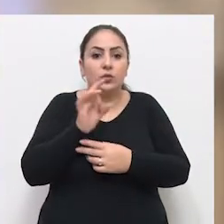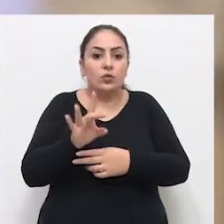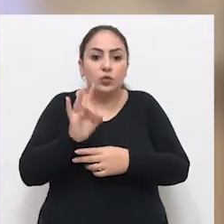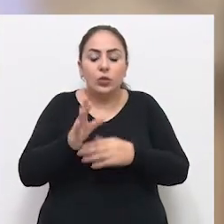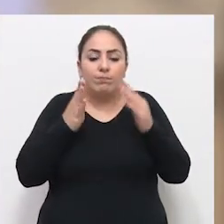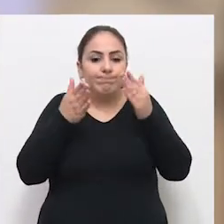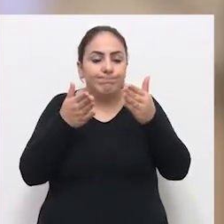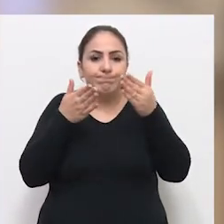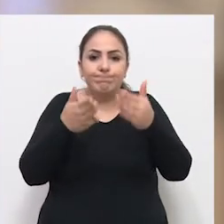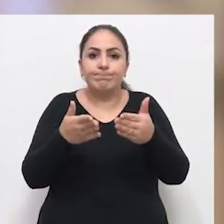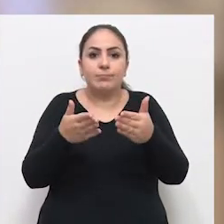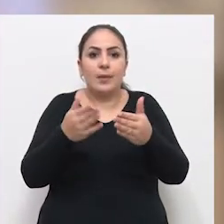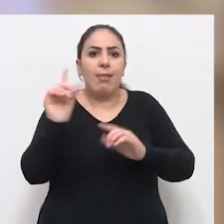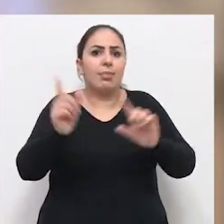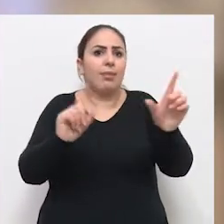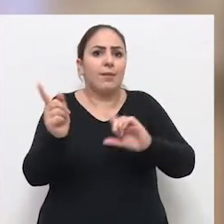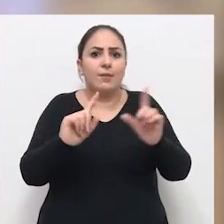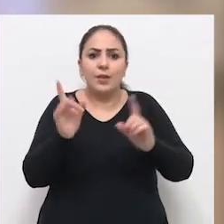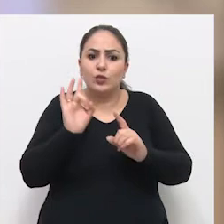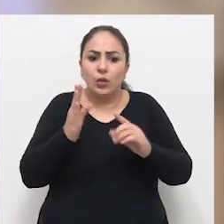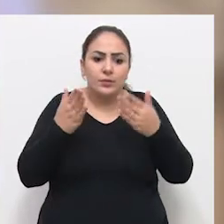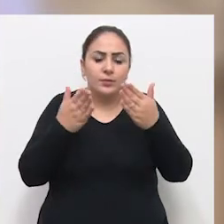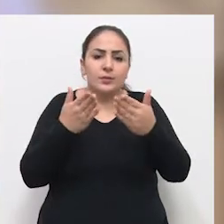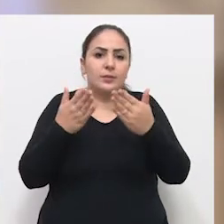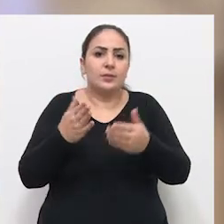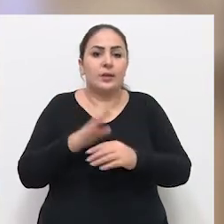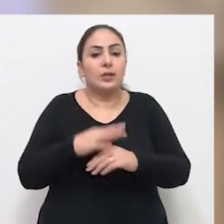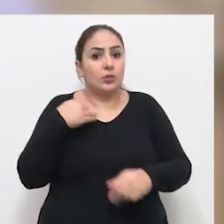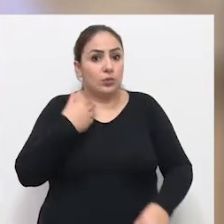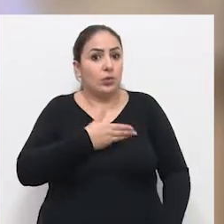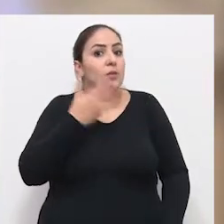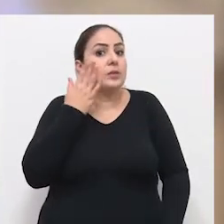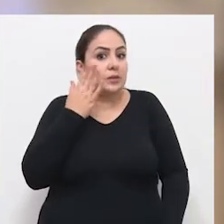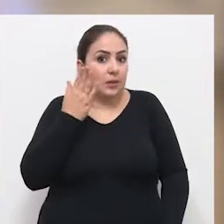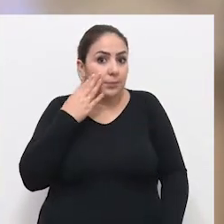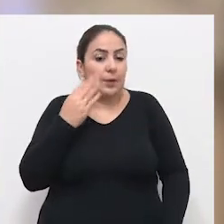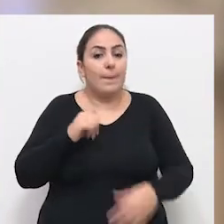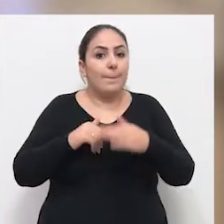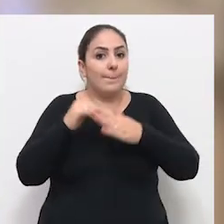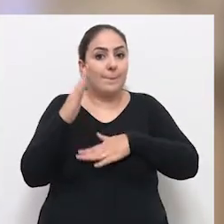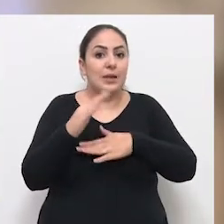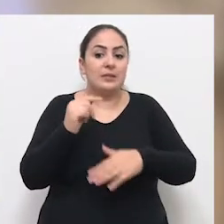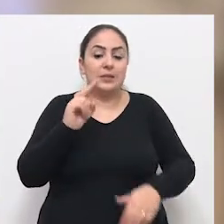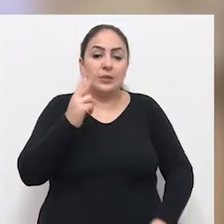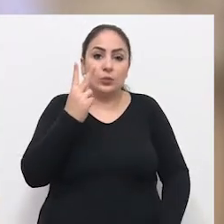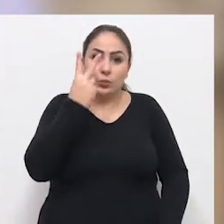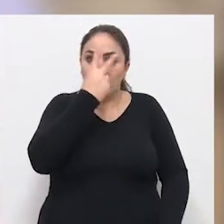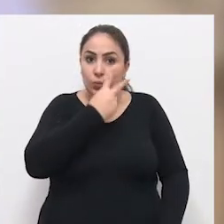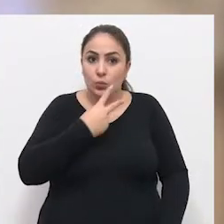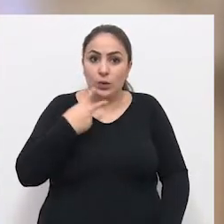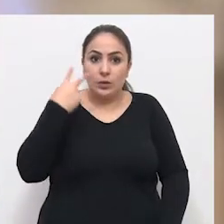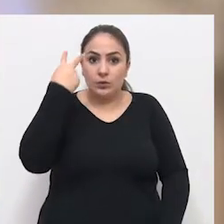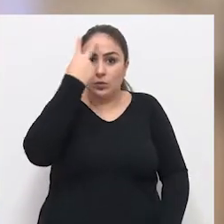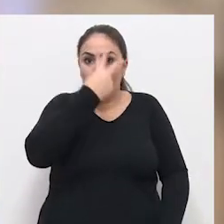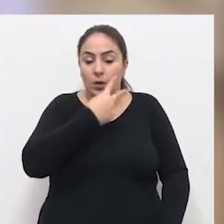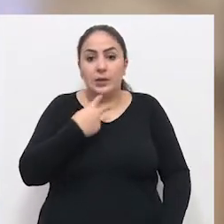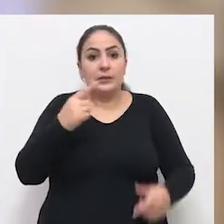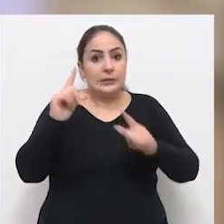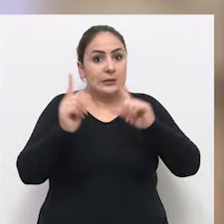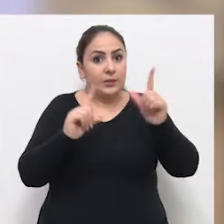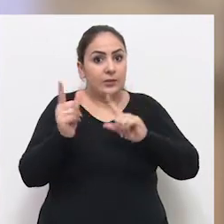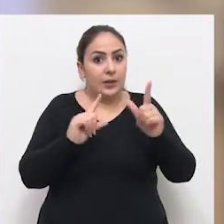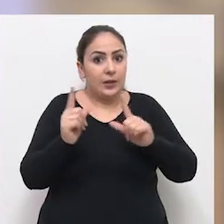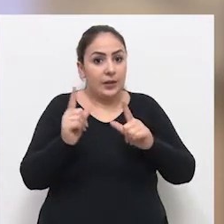a criança não fique totalmente entregue às telas nesse período. Nós sabemos que mais do que 2 horas